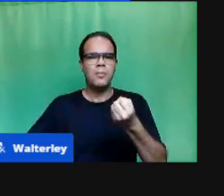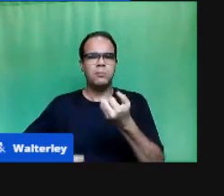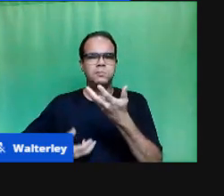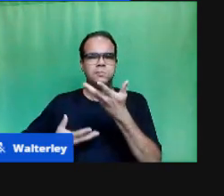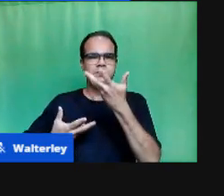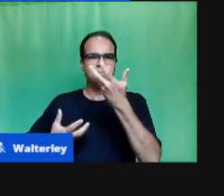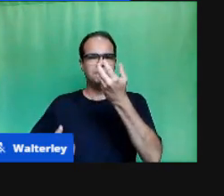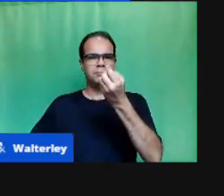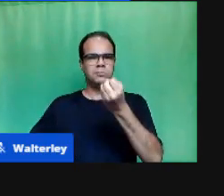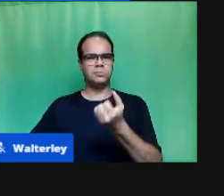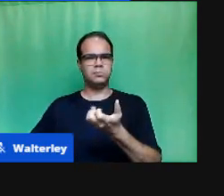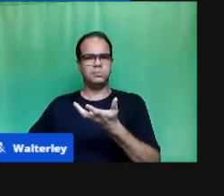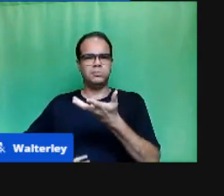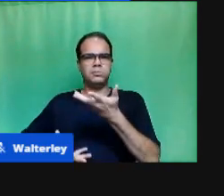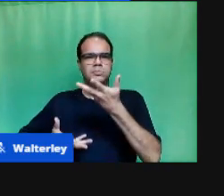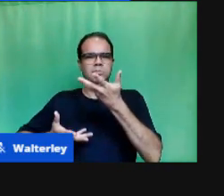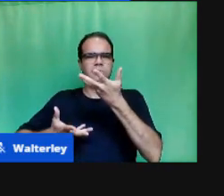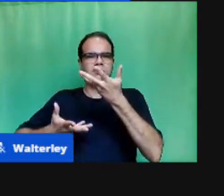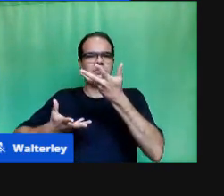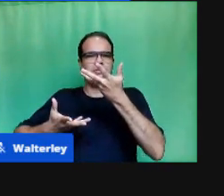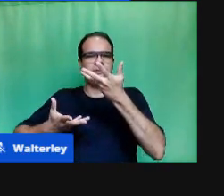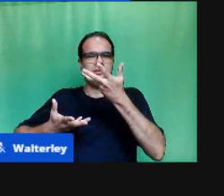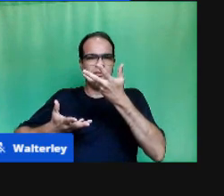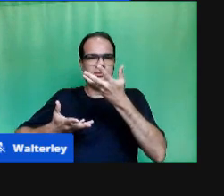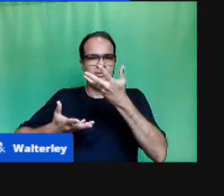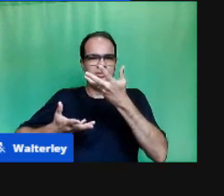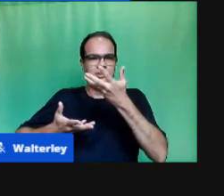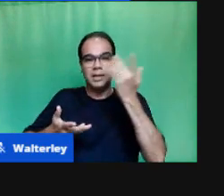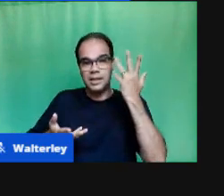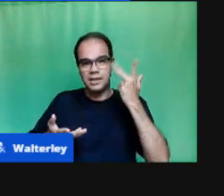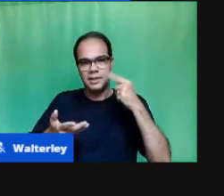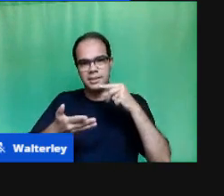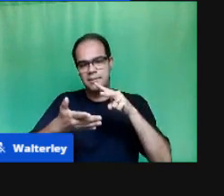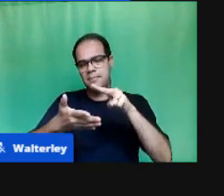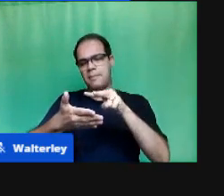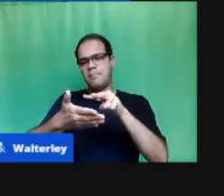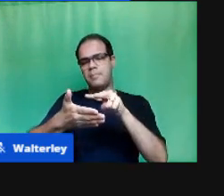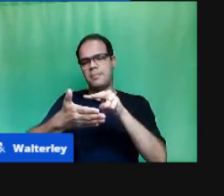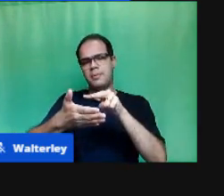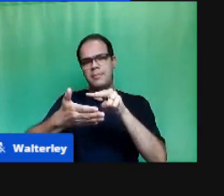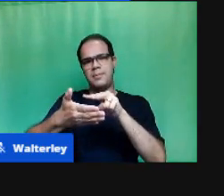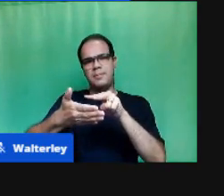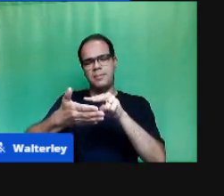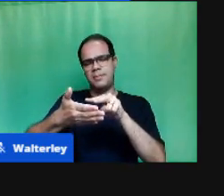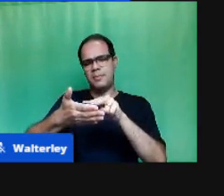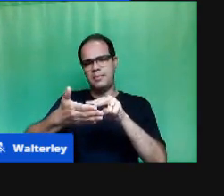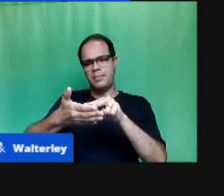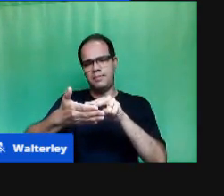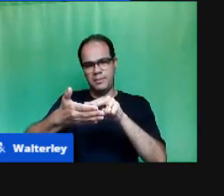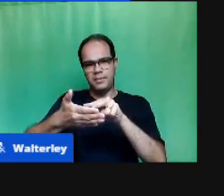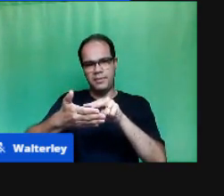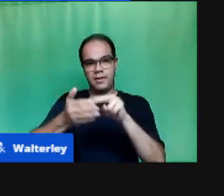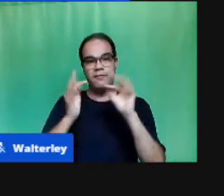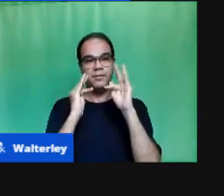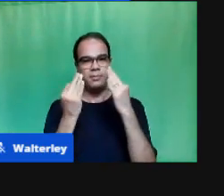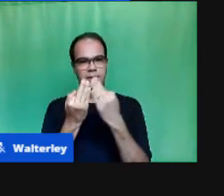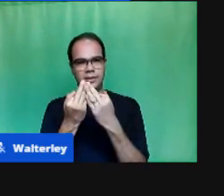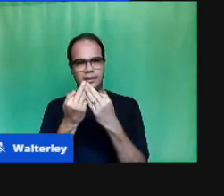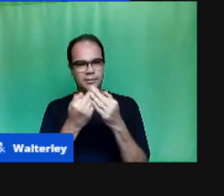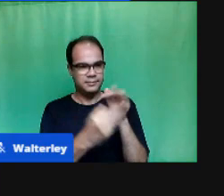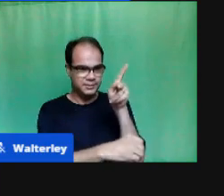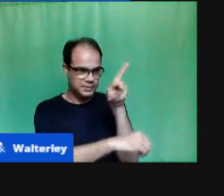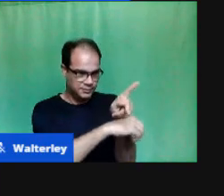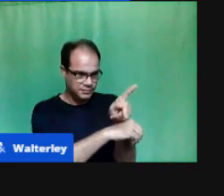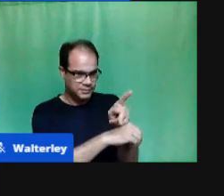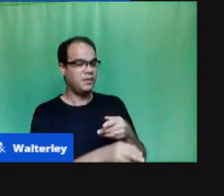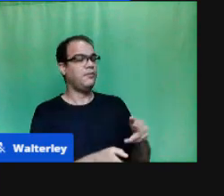A criança, ela leu o poema, a família filmou a criança,